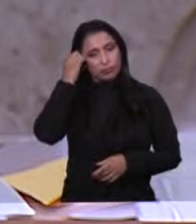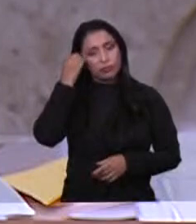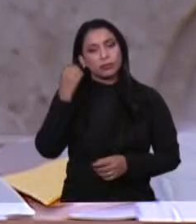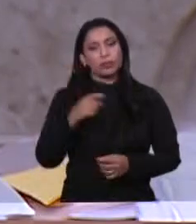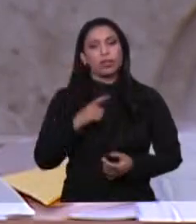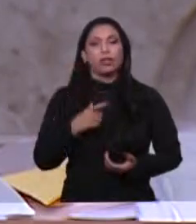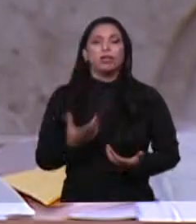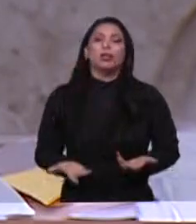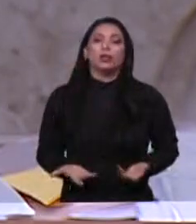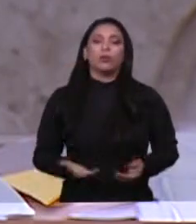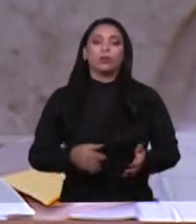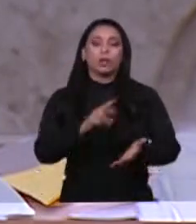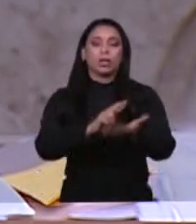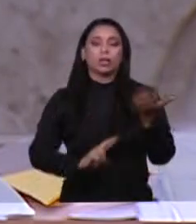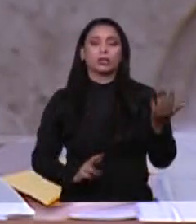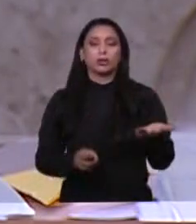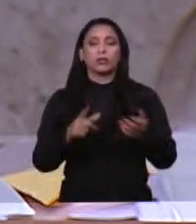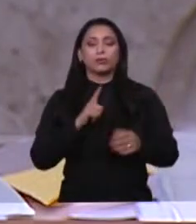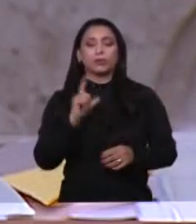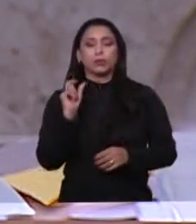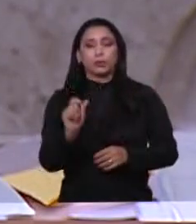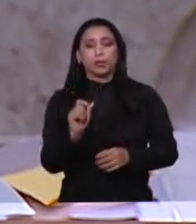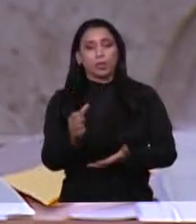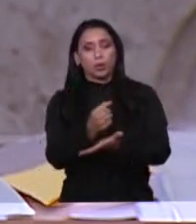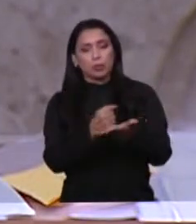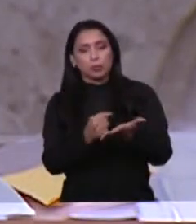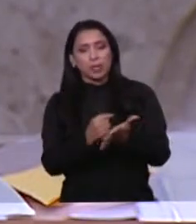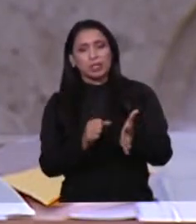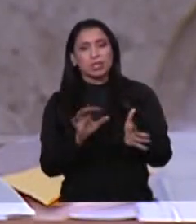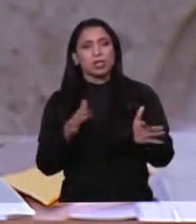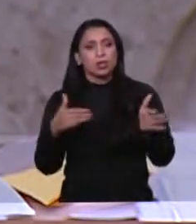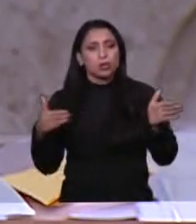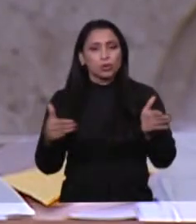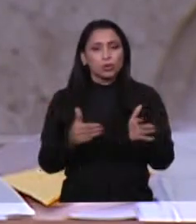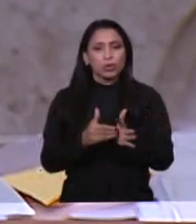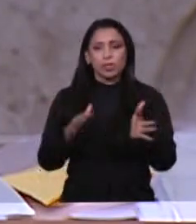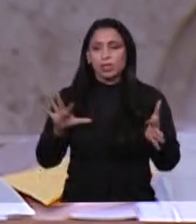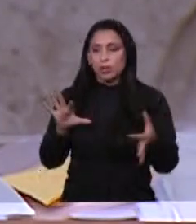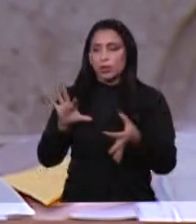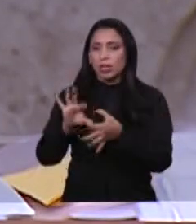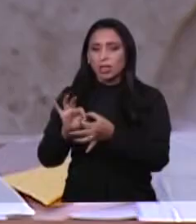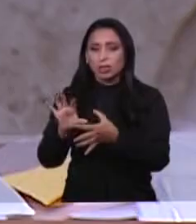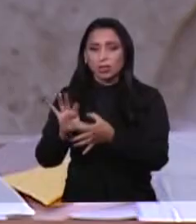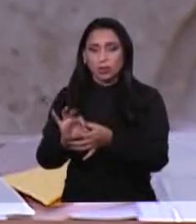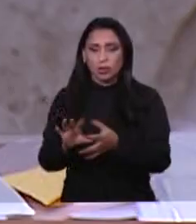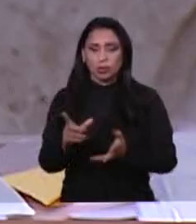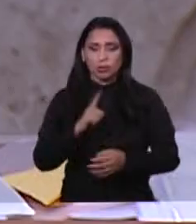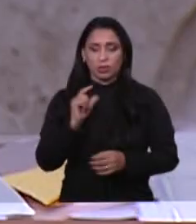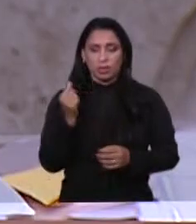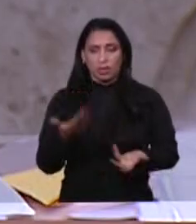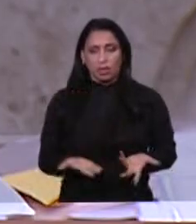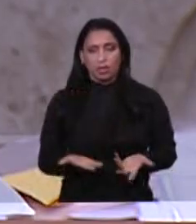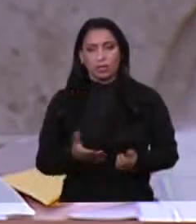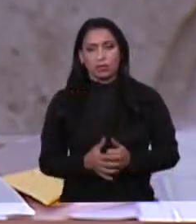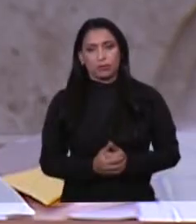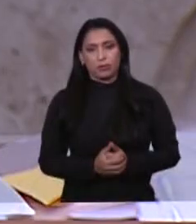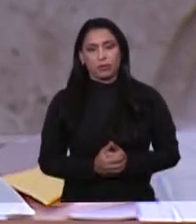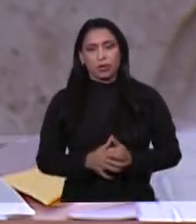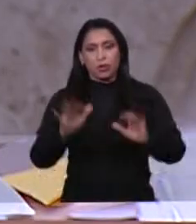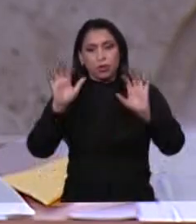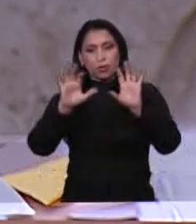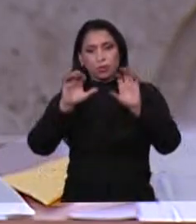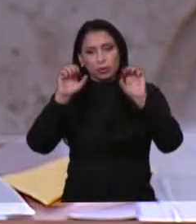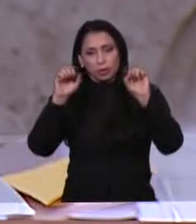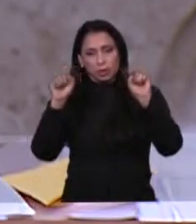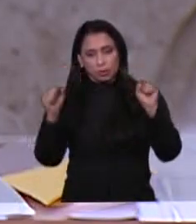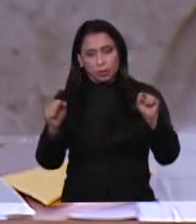Corte com base no Instituto da Conexão. A sua posição foi referendada pelo tribunal em